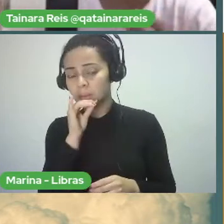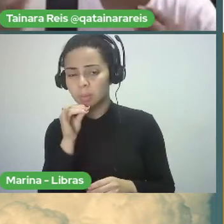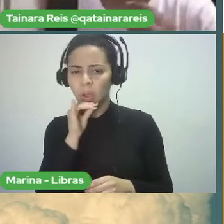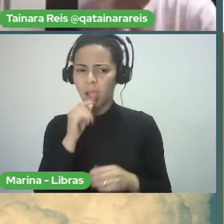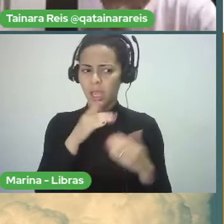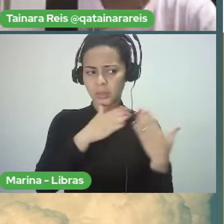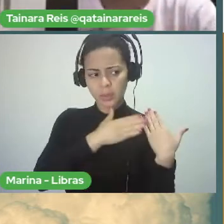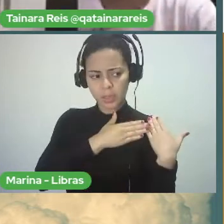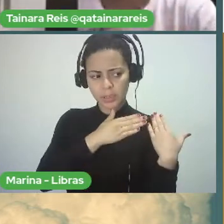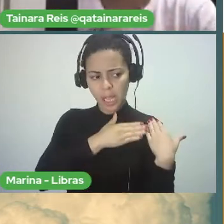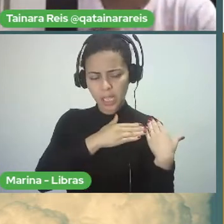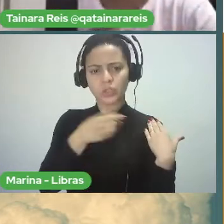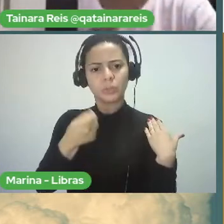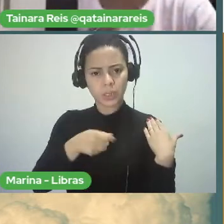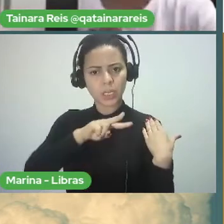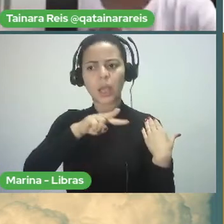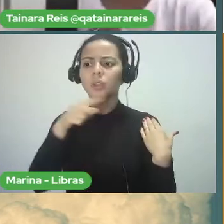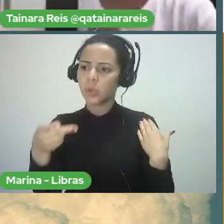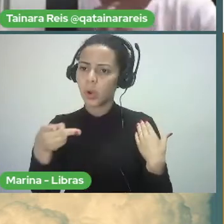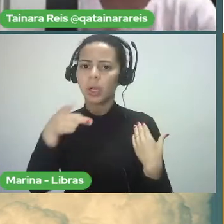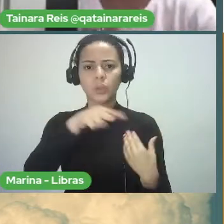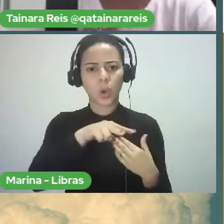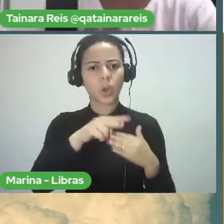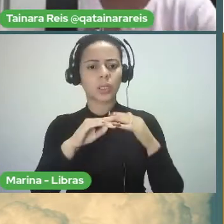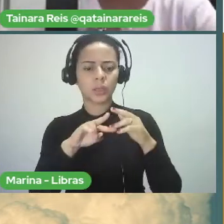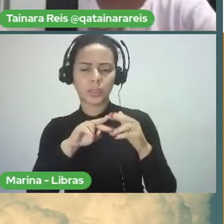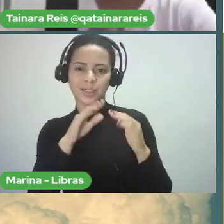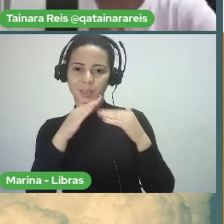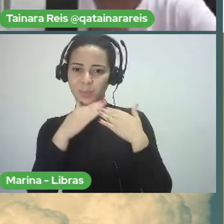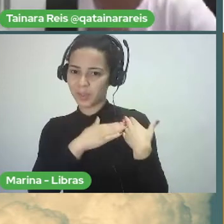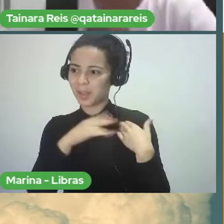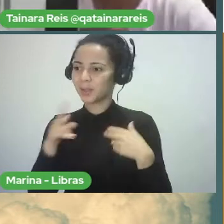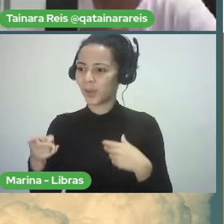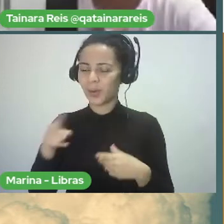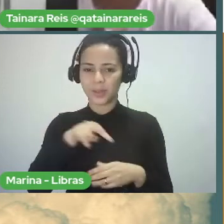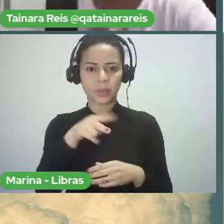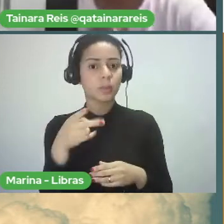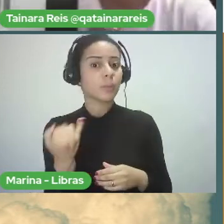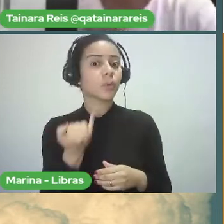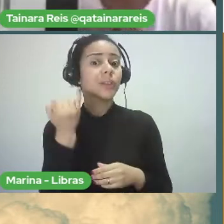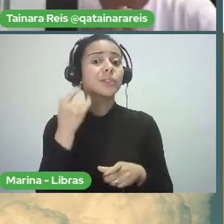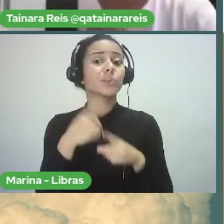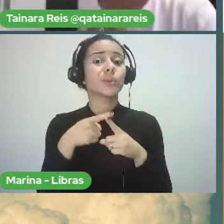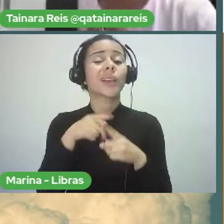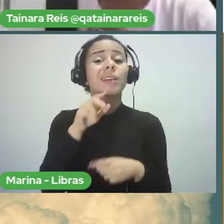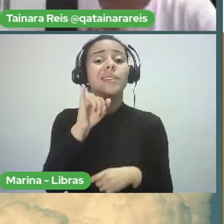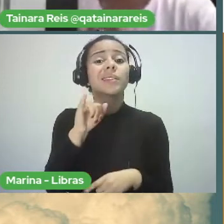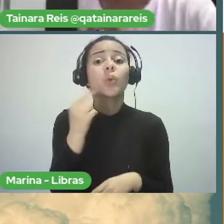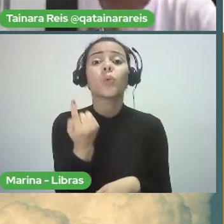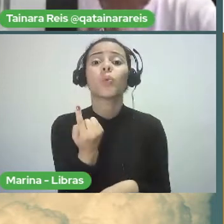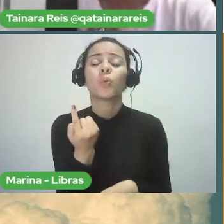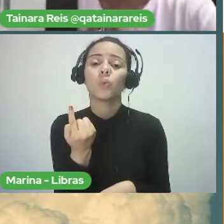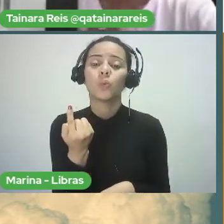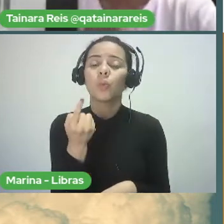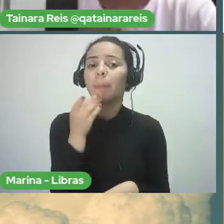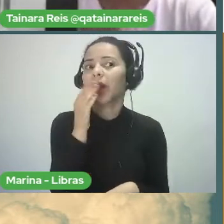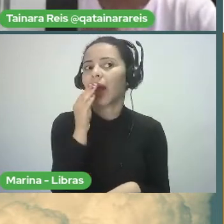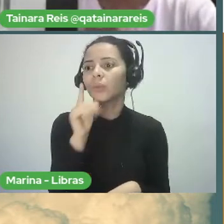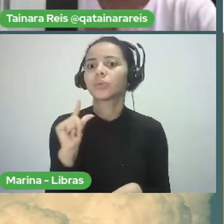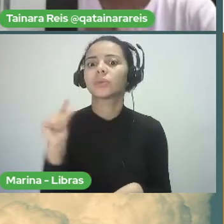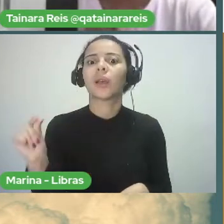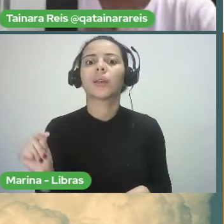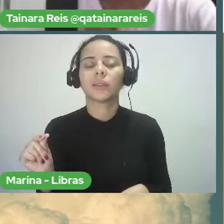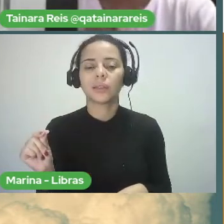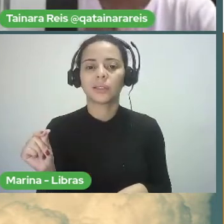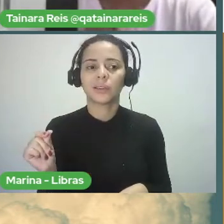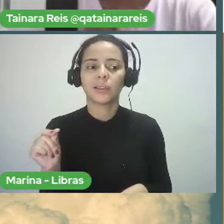pouco a se preocupar, porque se alguém sair daquele time por algum motivo, seja até férias ou o que for, aquele time vai